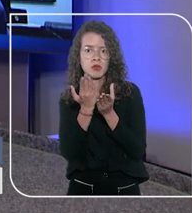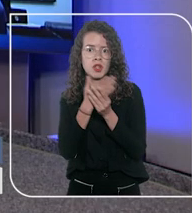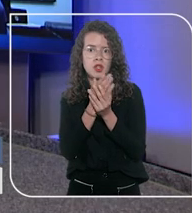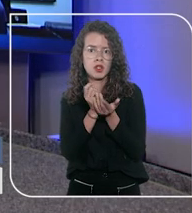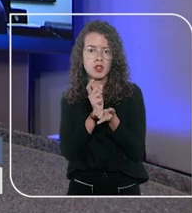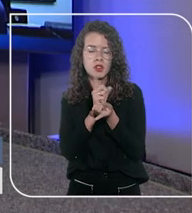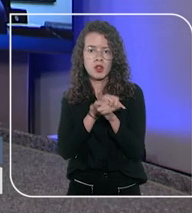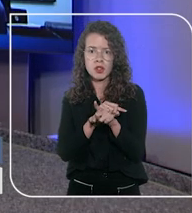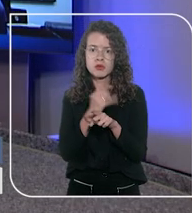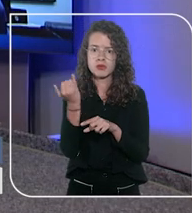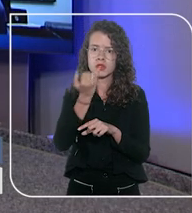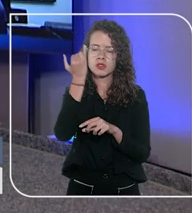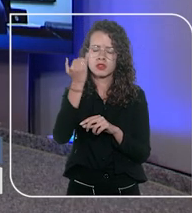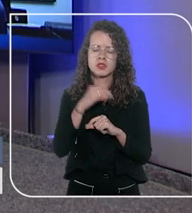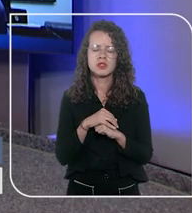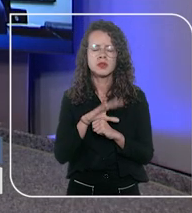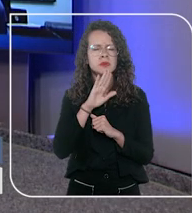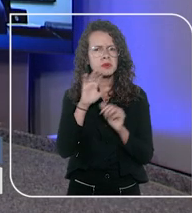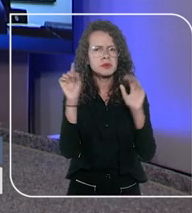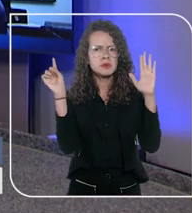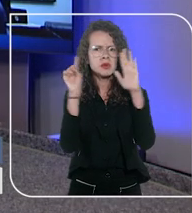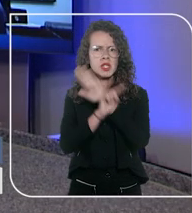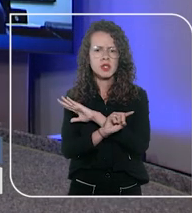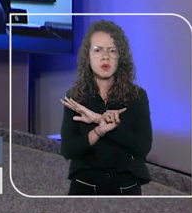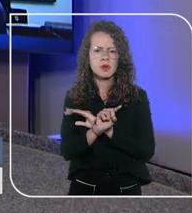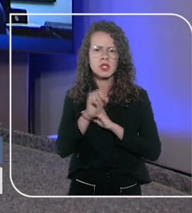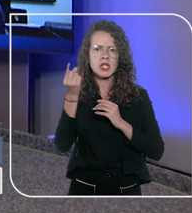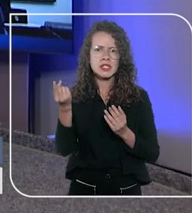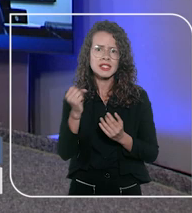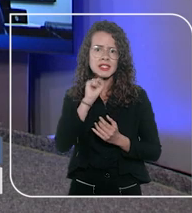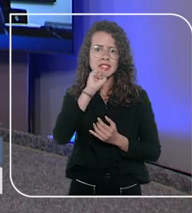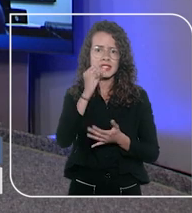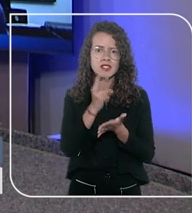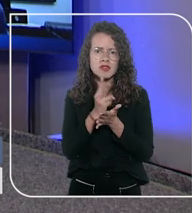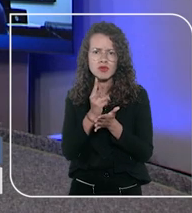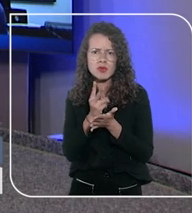vício insanável, doutor Alexandre, o recurso já é inadmitido, então?